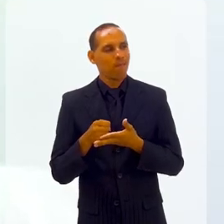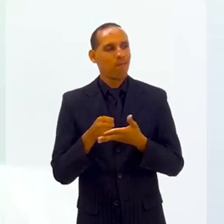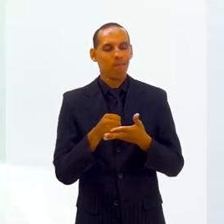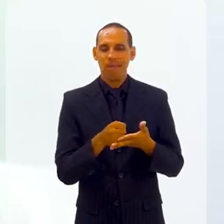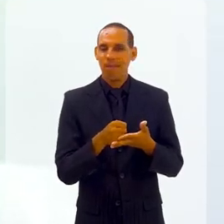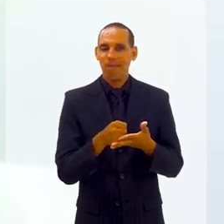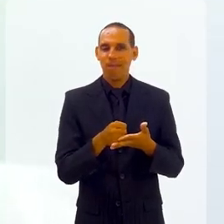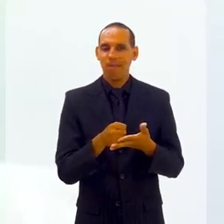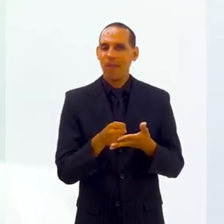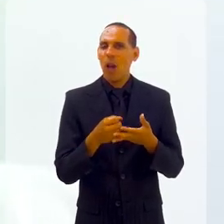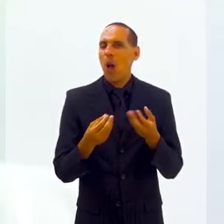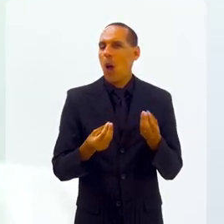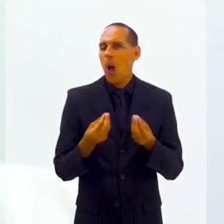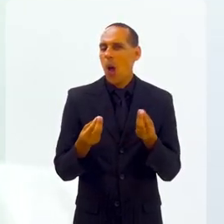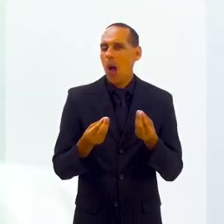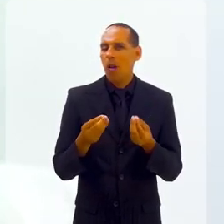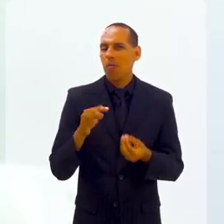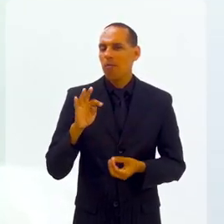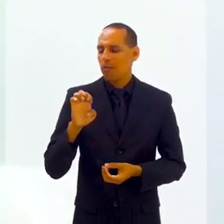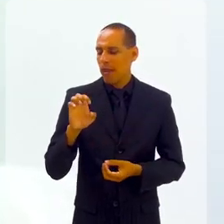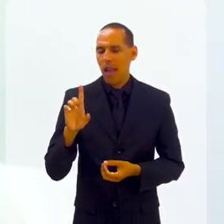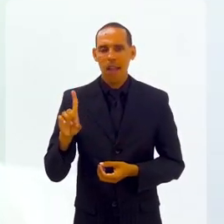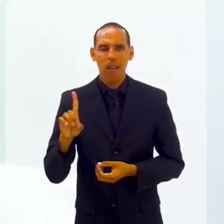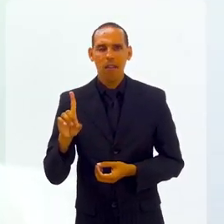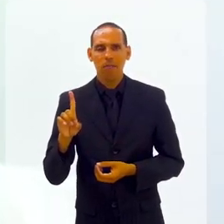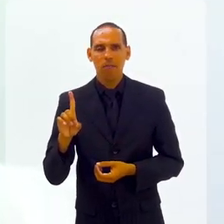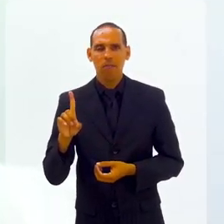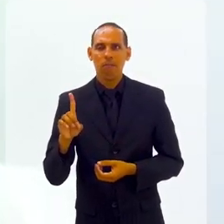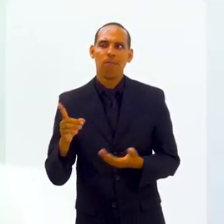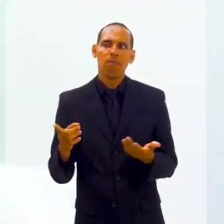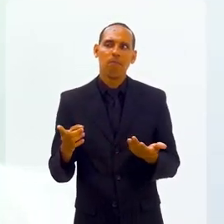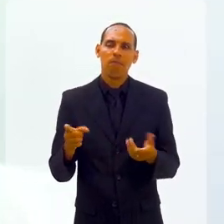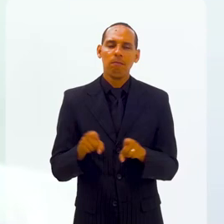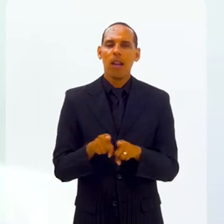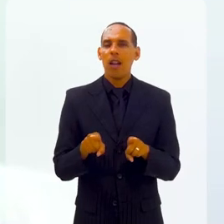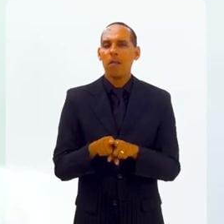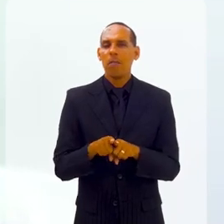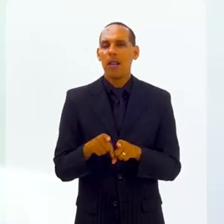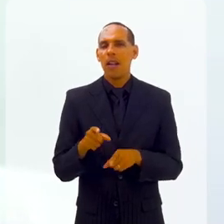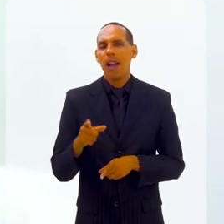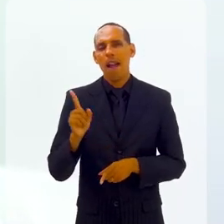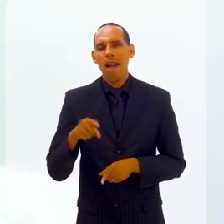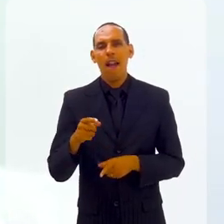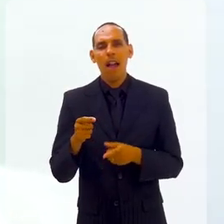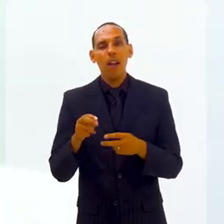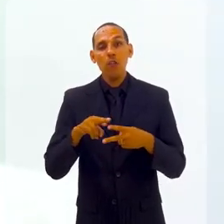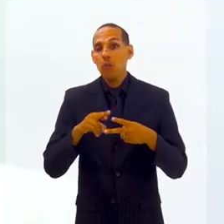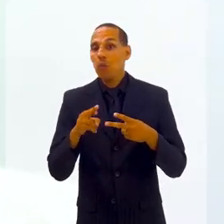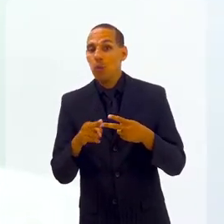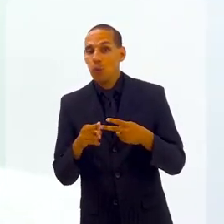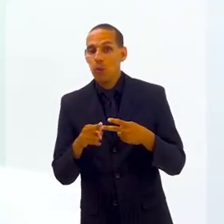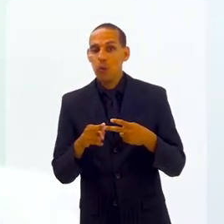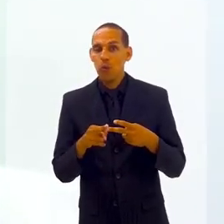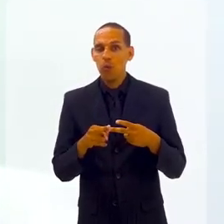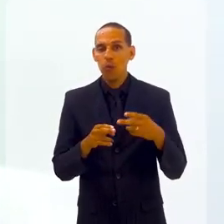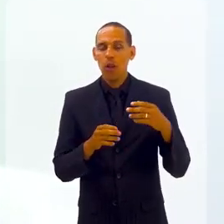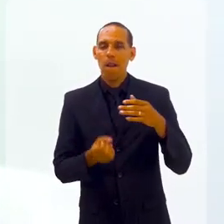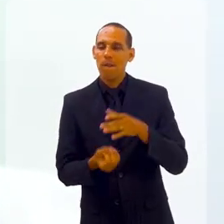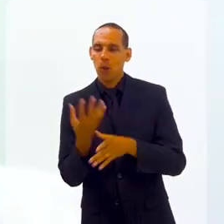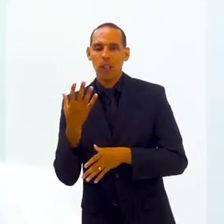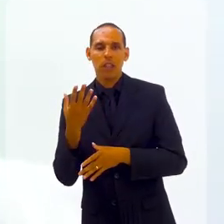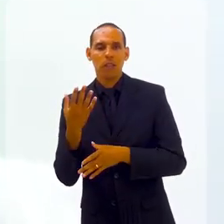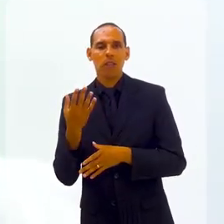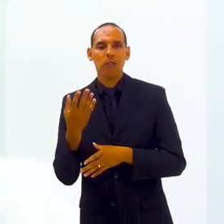em Ação através de tédio de que são administradas recurso administrado por